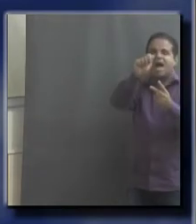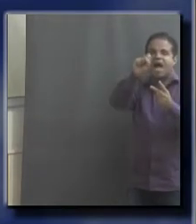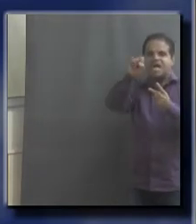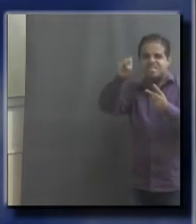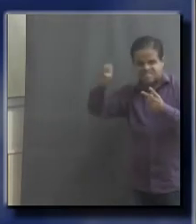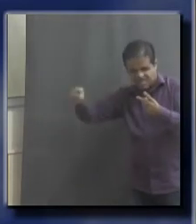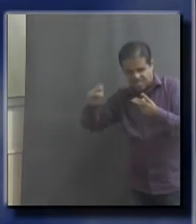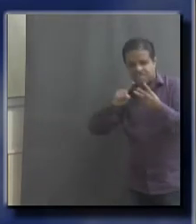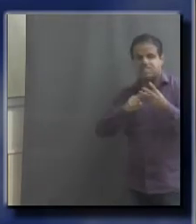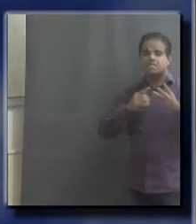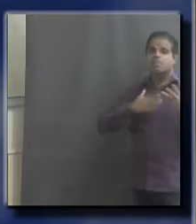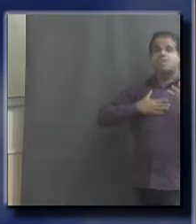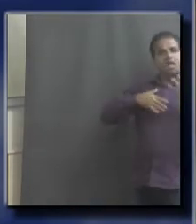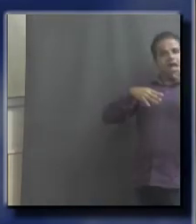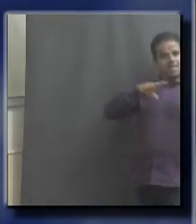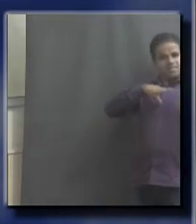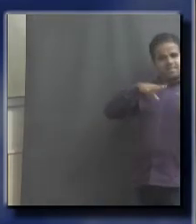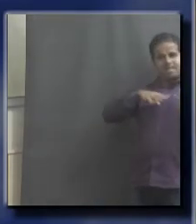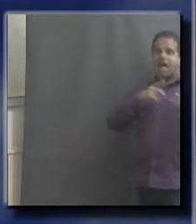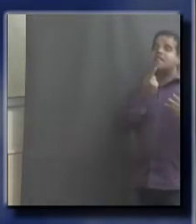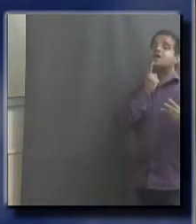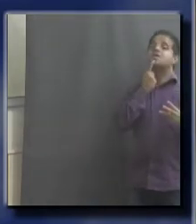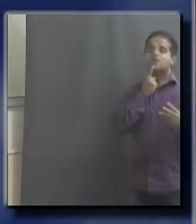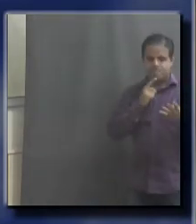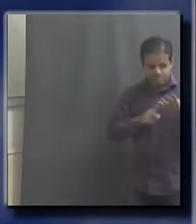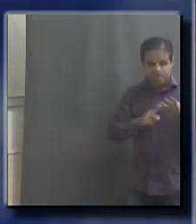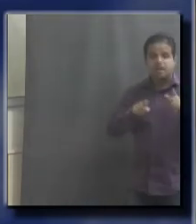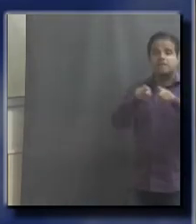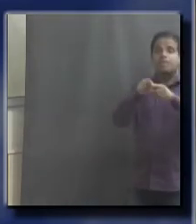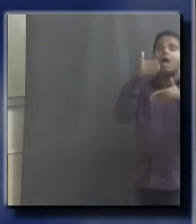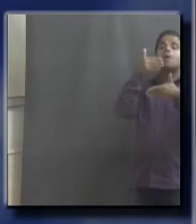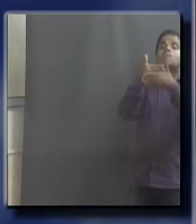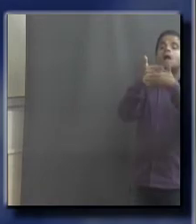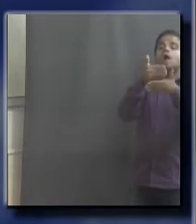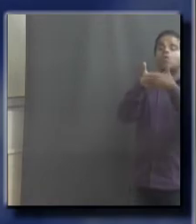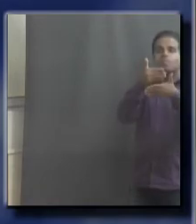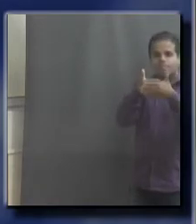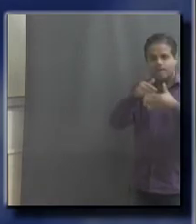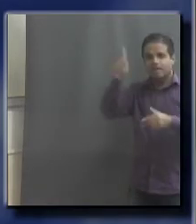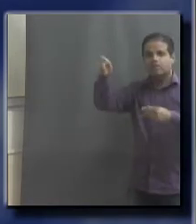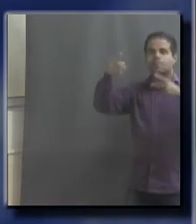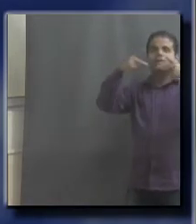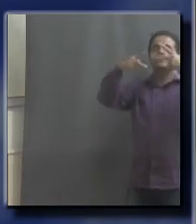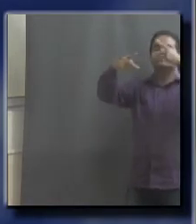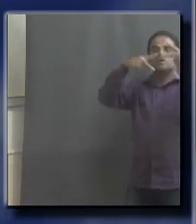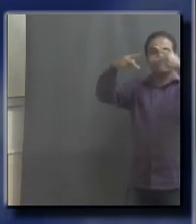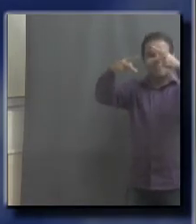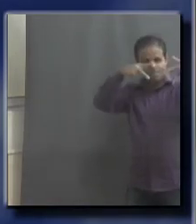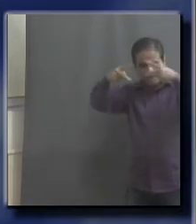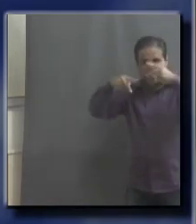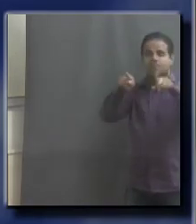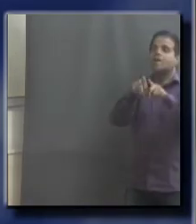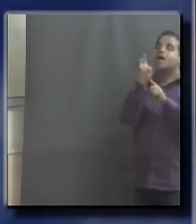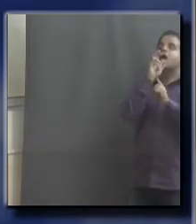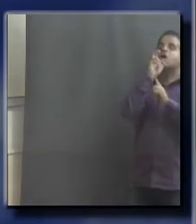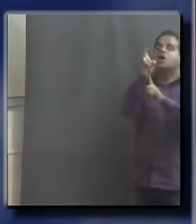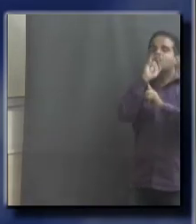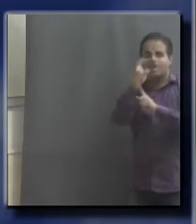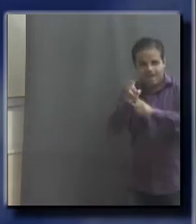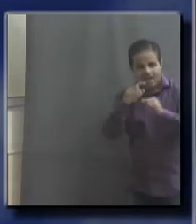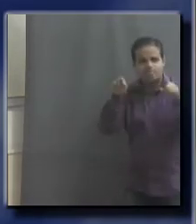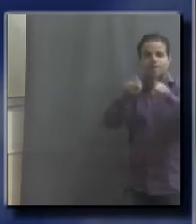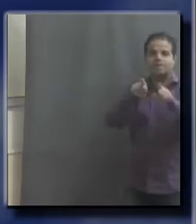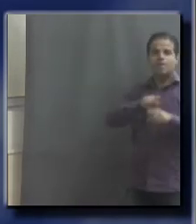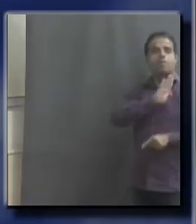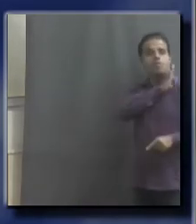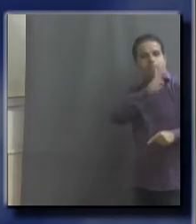Campinas, minha cidade, no polo de Ribeirão Preto, de São José do Rio Preto, de Sorocaba e